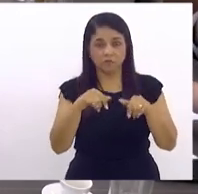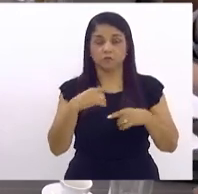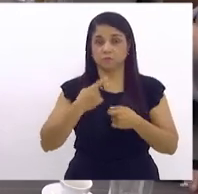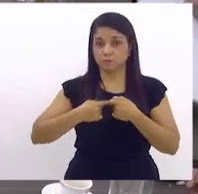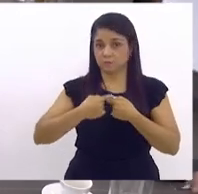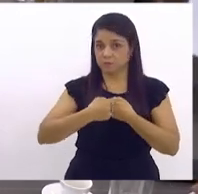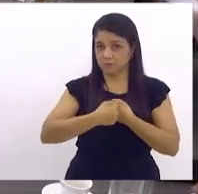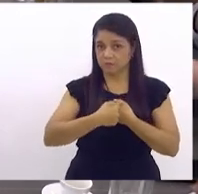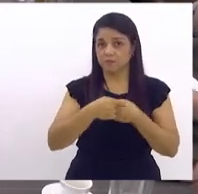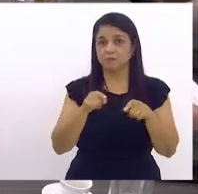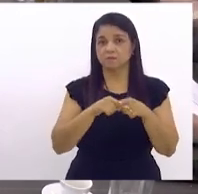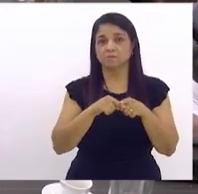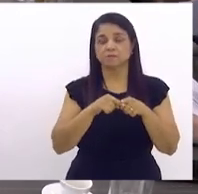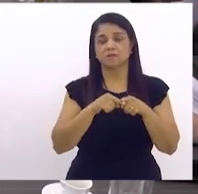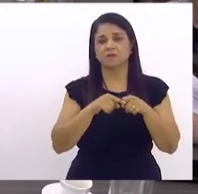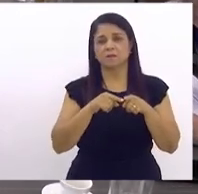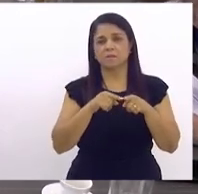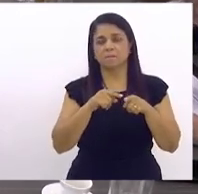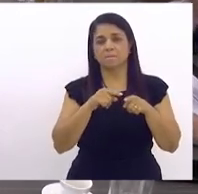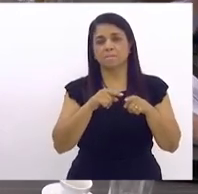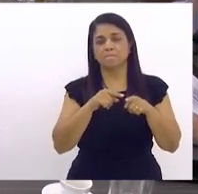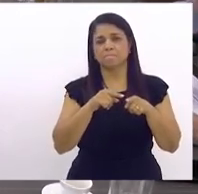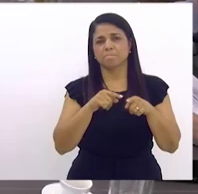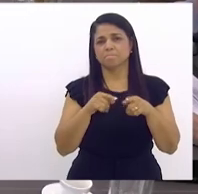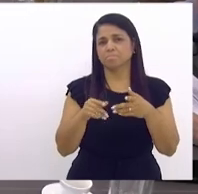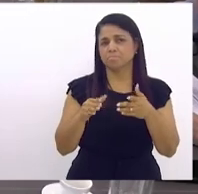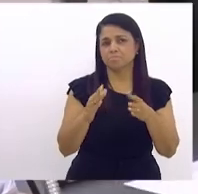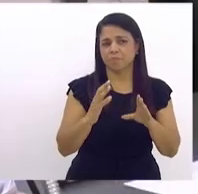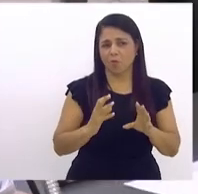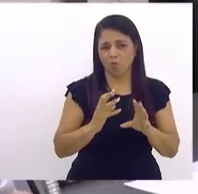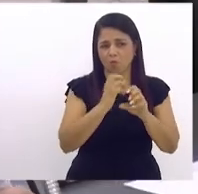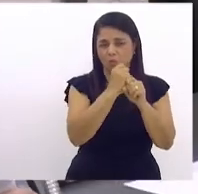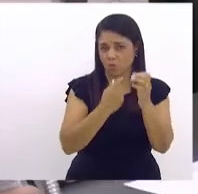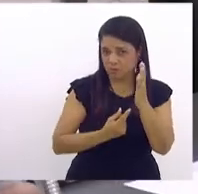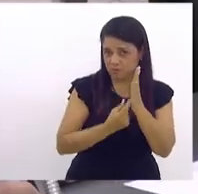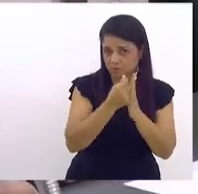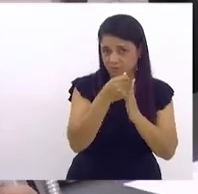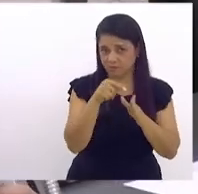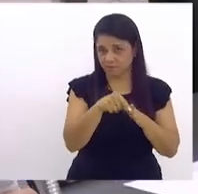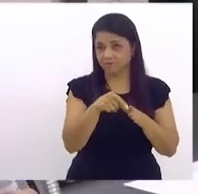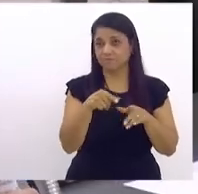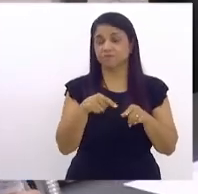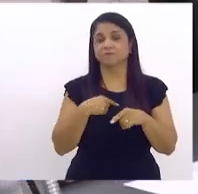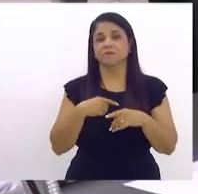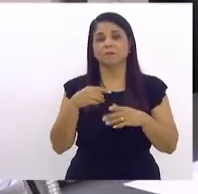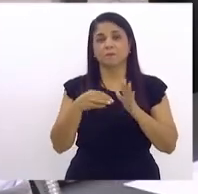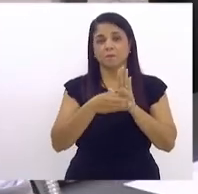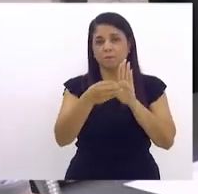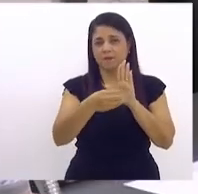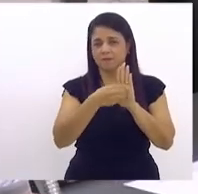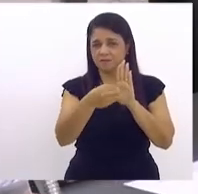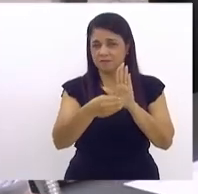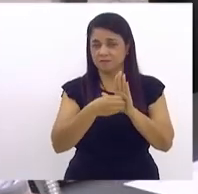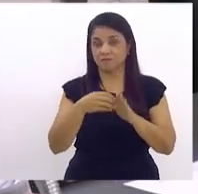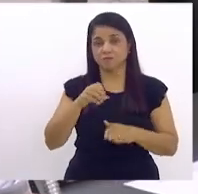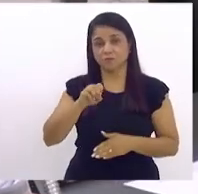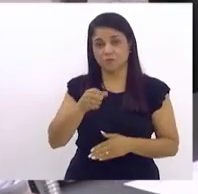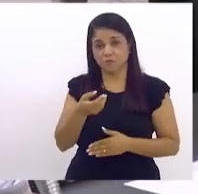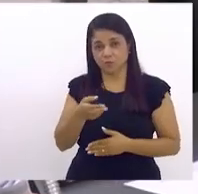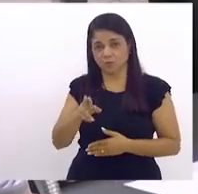a elaboração de peças orçamentárias. O parecer é do deputado Dr. Serginho,